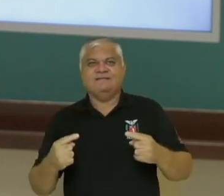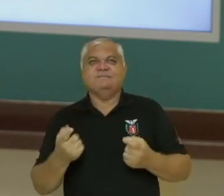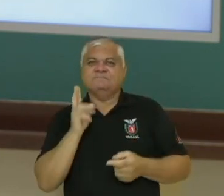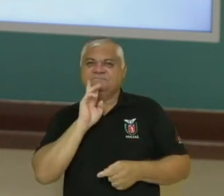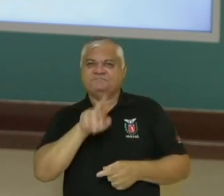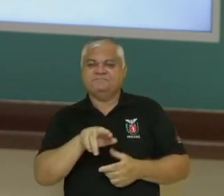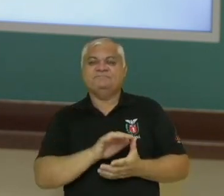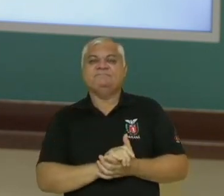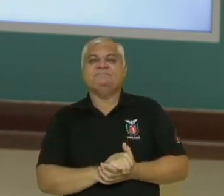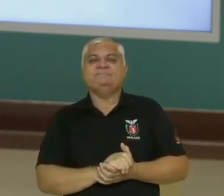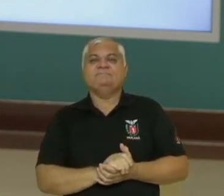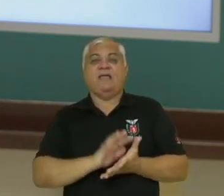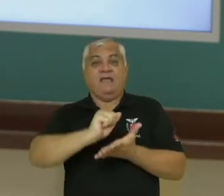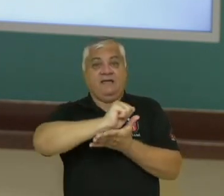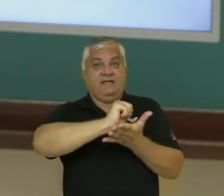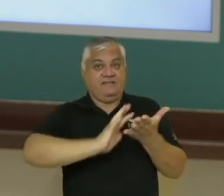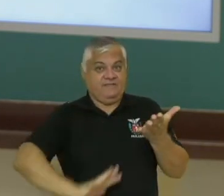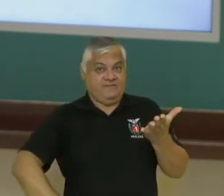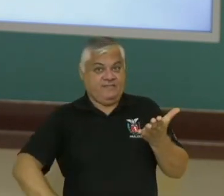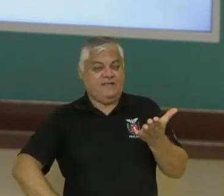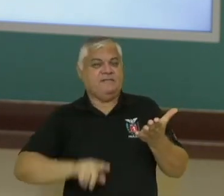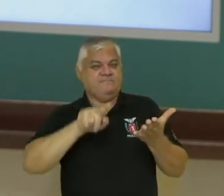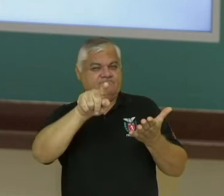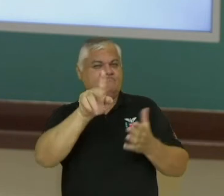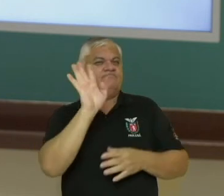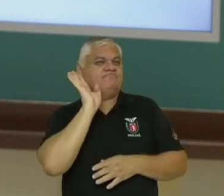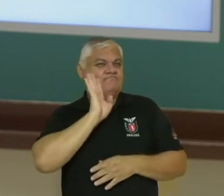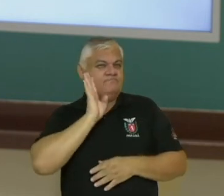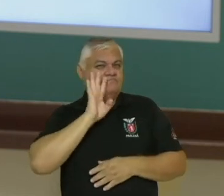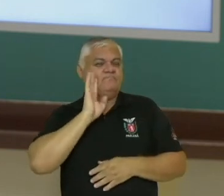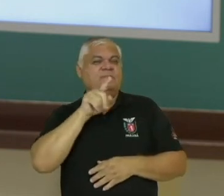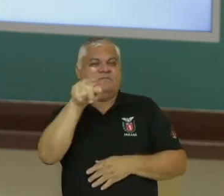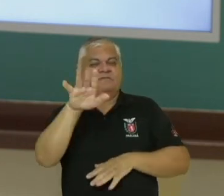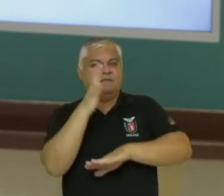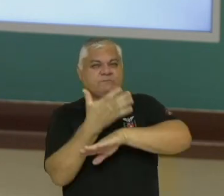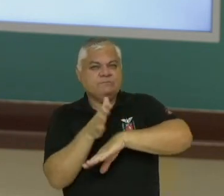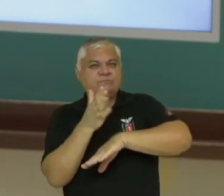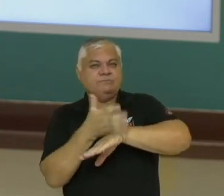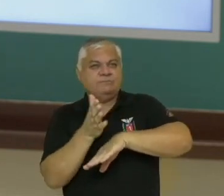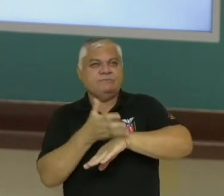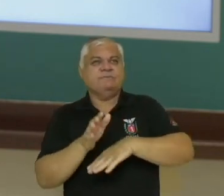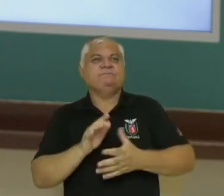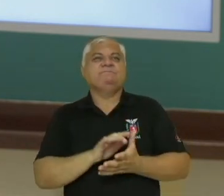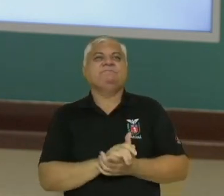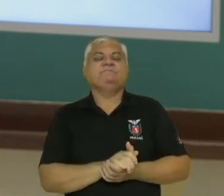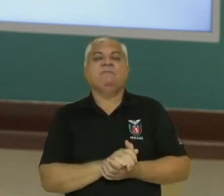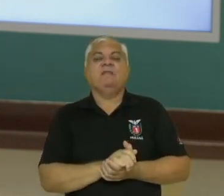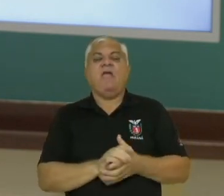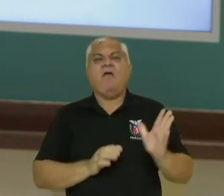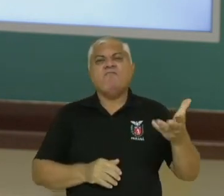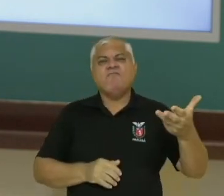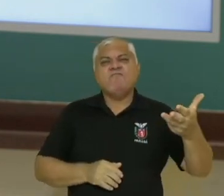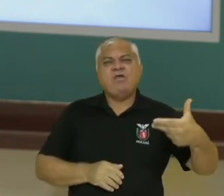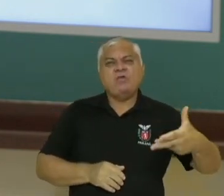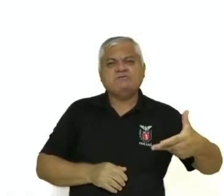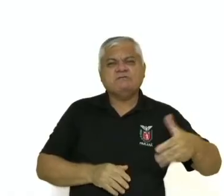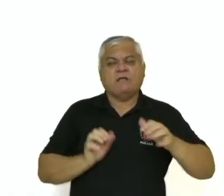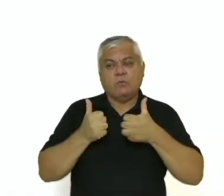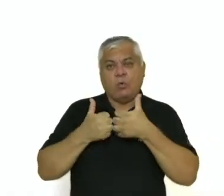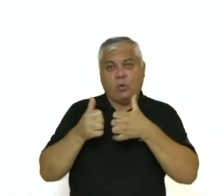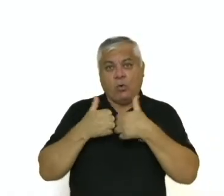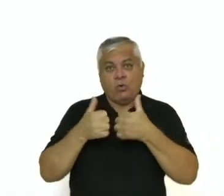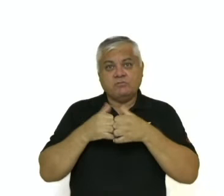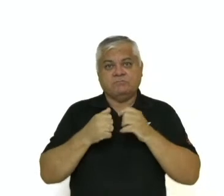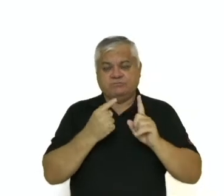então agora aqui nós vamos deixar um exercício legal, bagal, para você poder fazer aqui bem de boa. A velocidade média de um ônibus circular